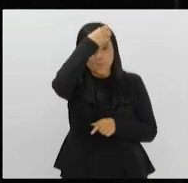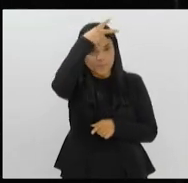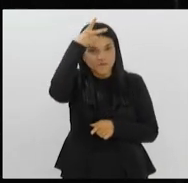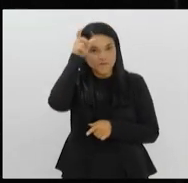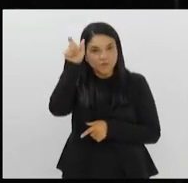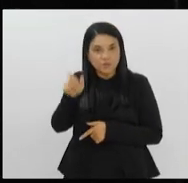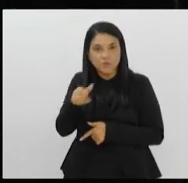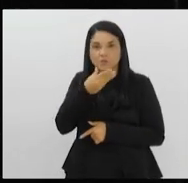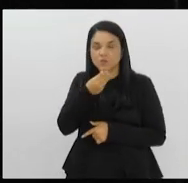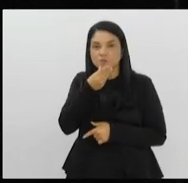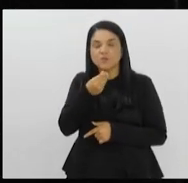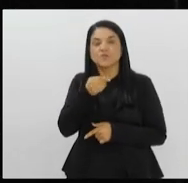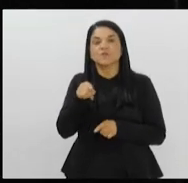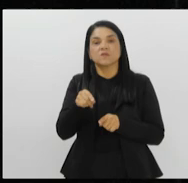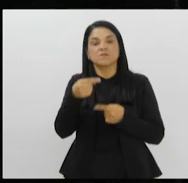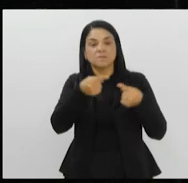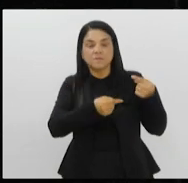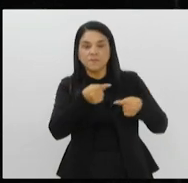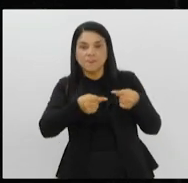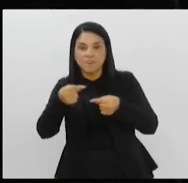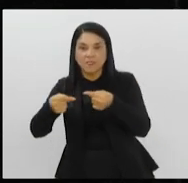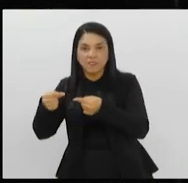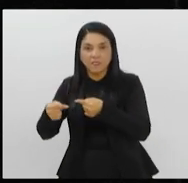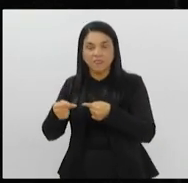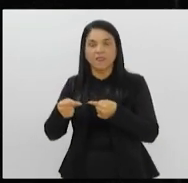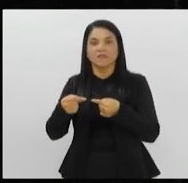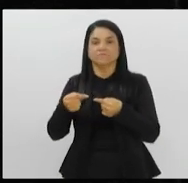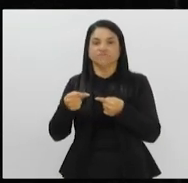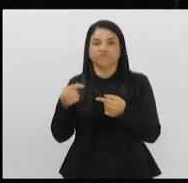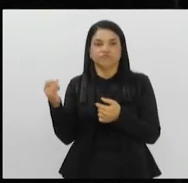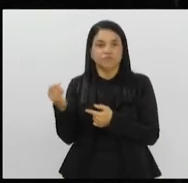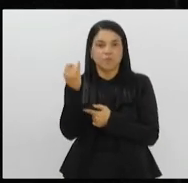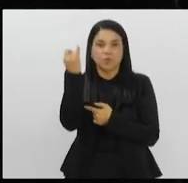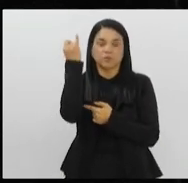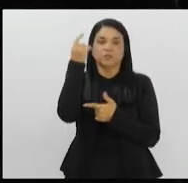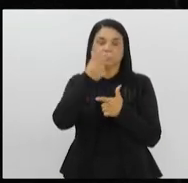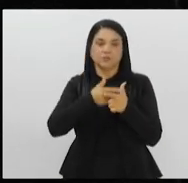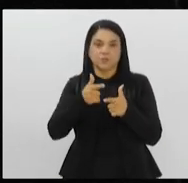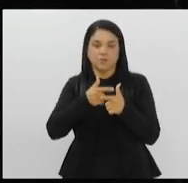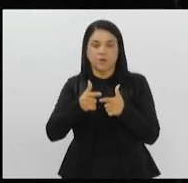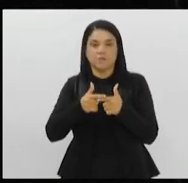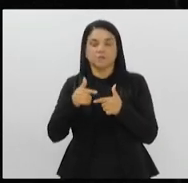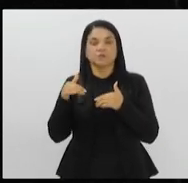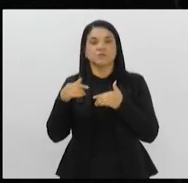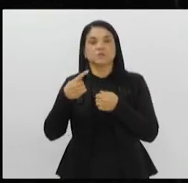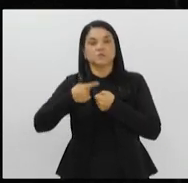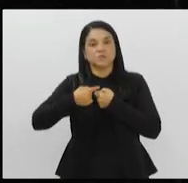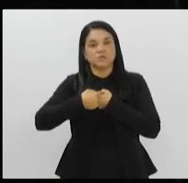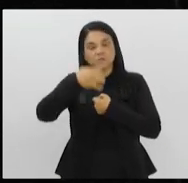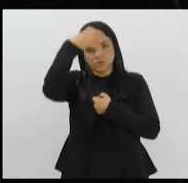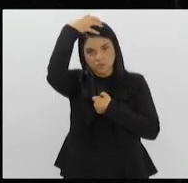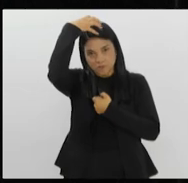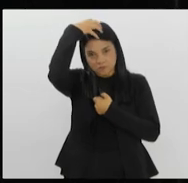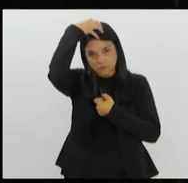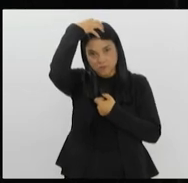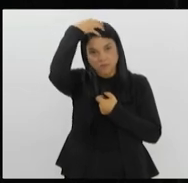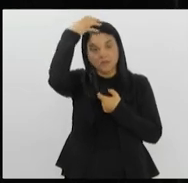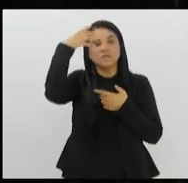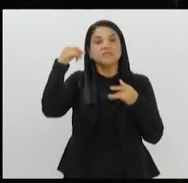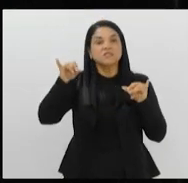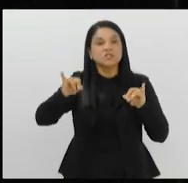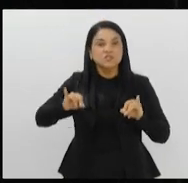municipal, para debater questões que são relevantes no meu município, em Angra dos Reis, que